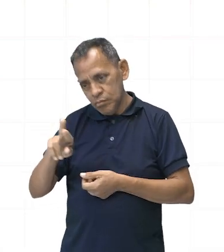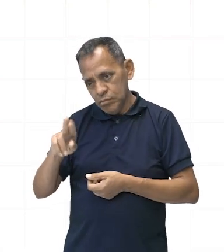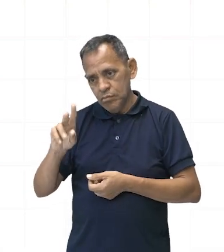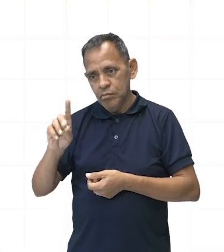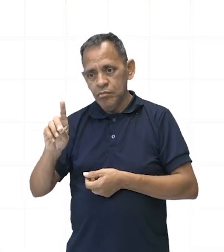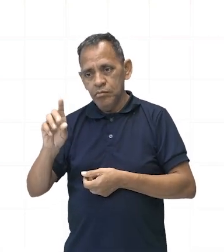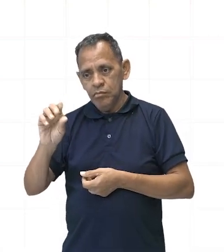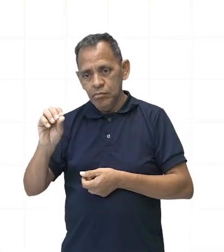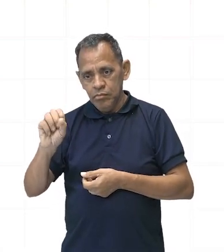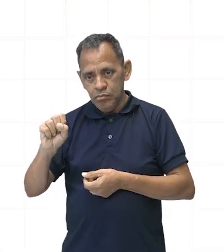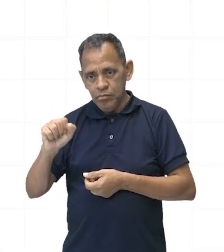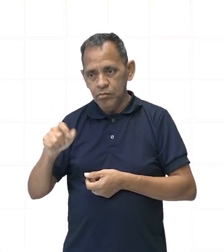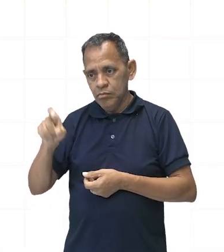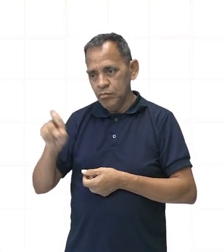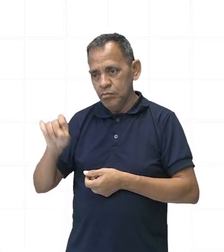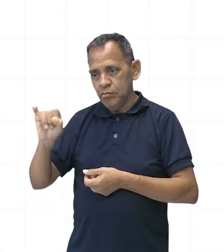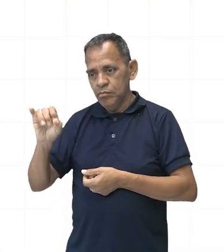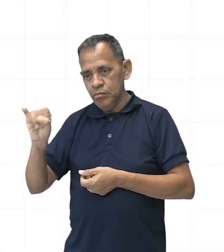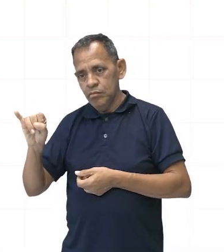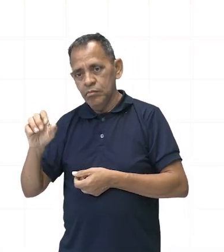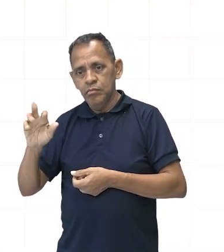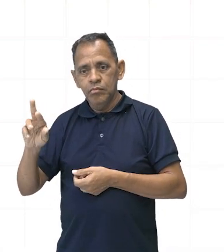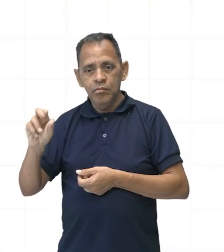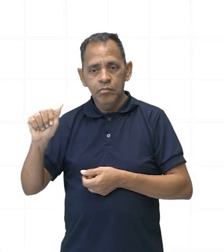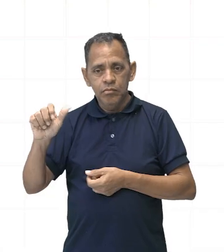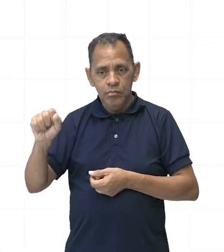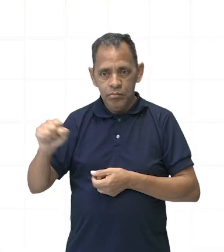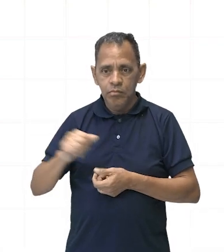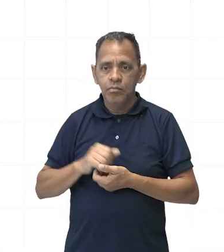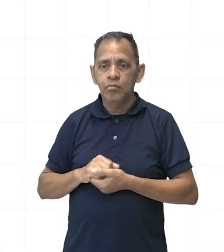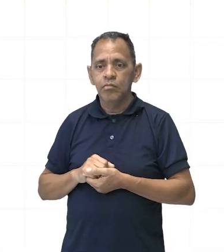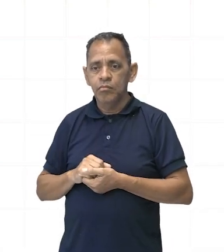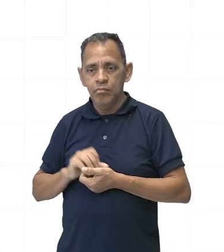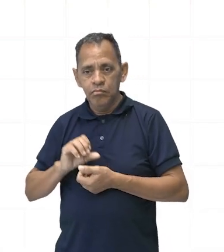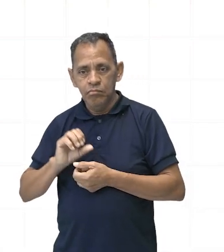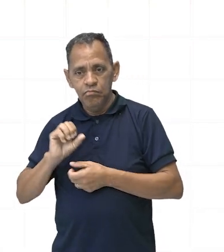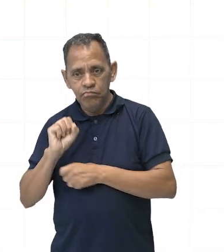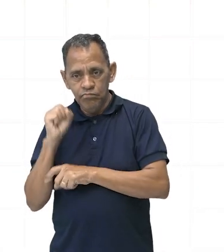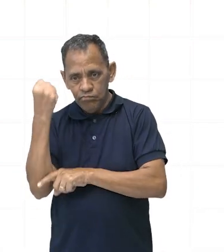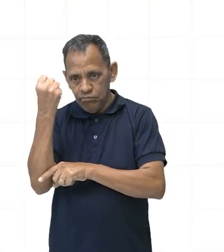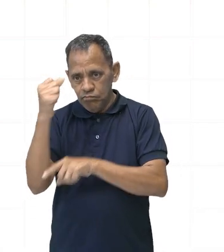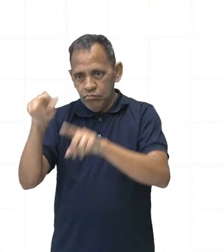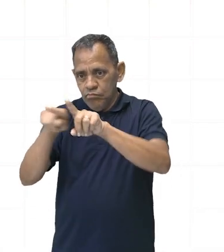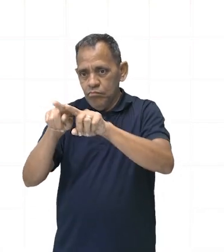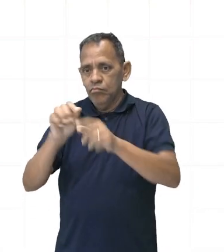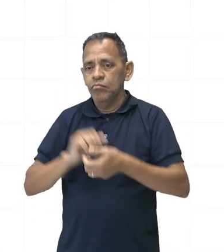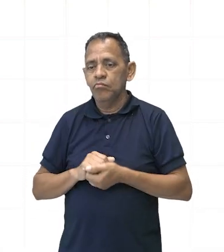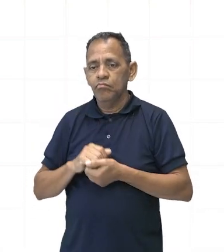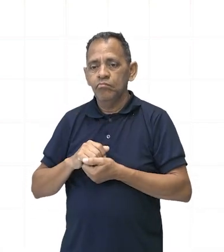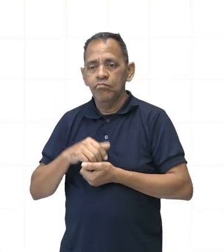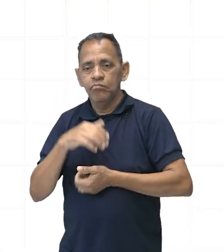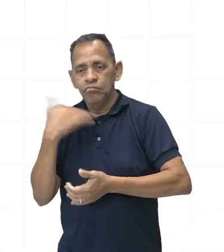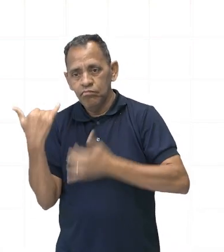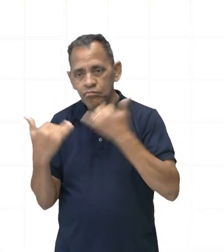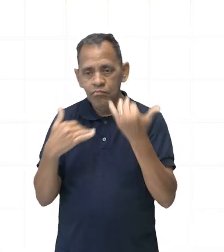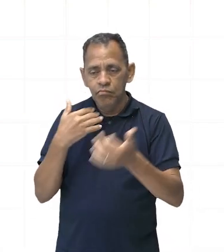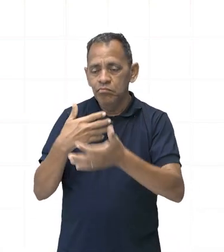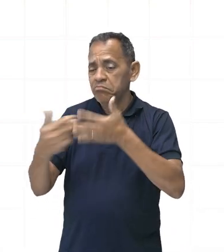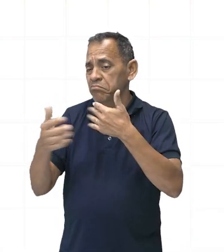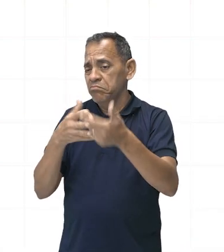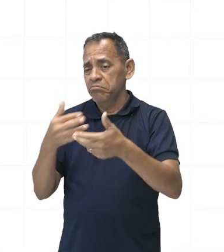que infelizmente realmente são os mais extremos, matam realmente por qualquer coisa, integram aí